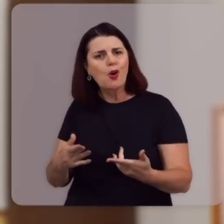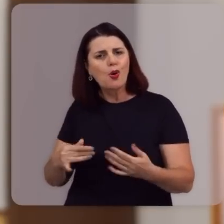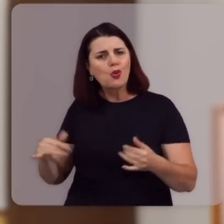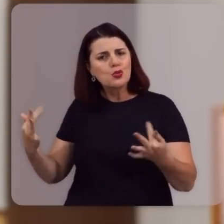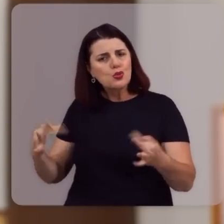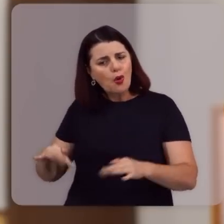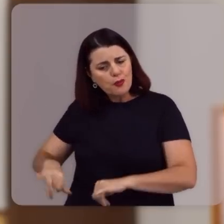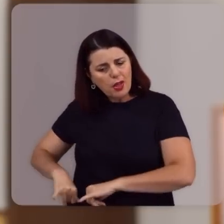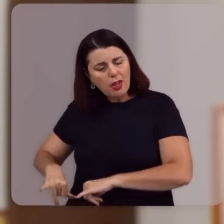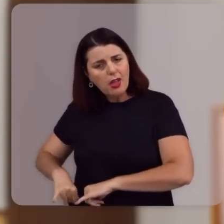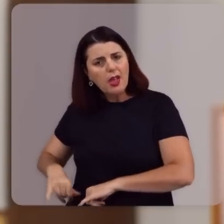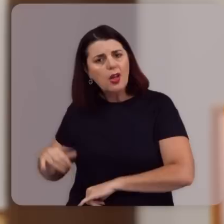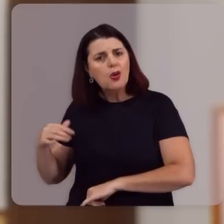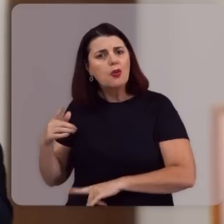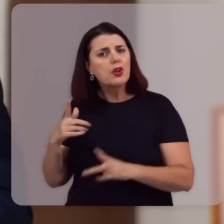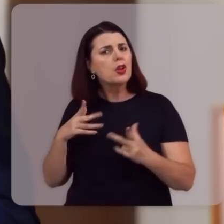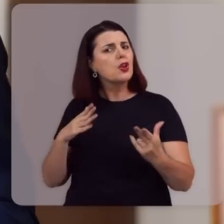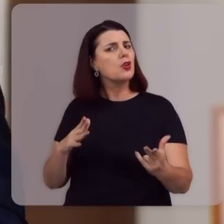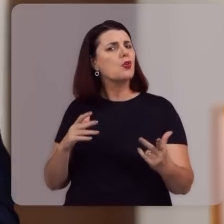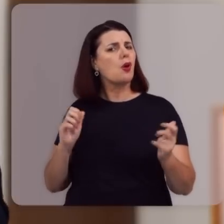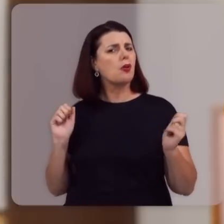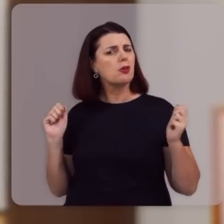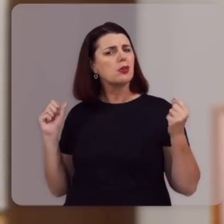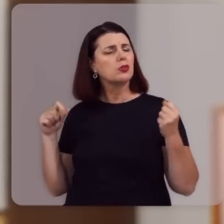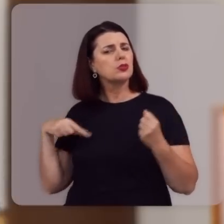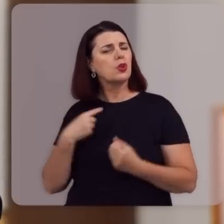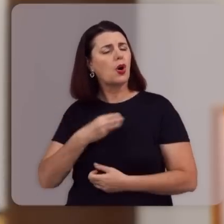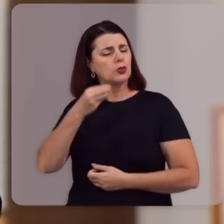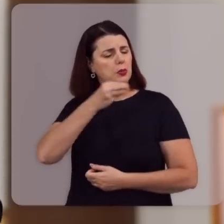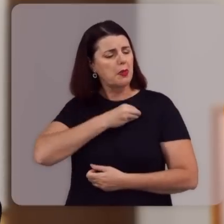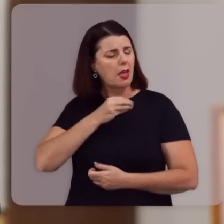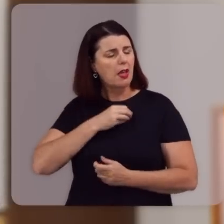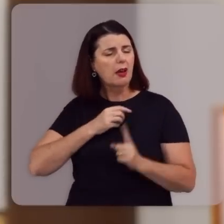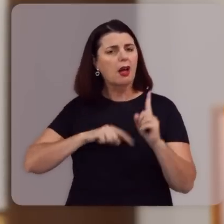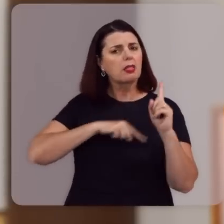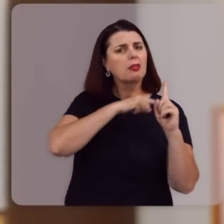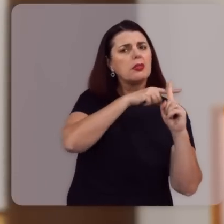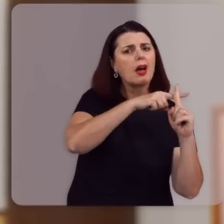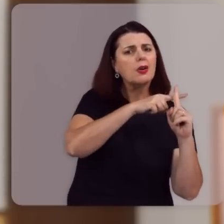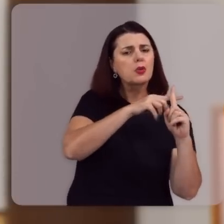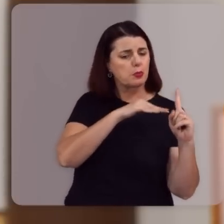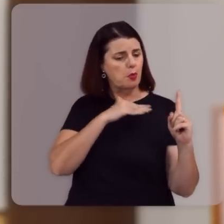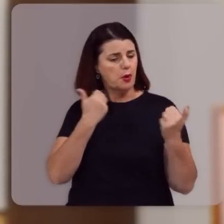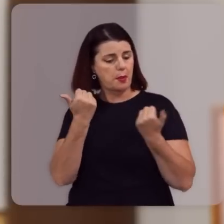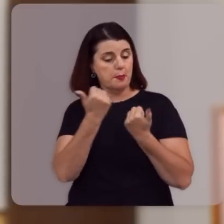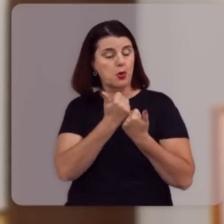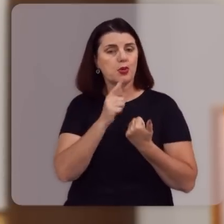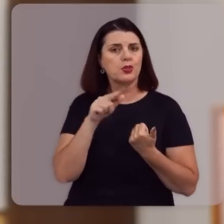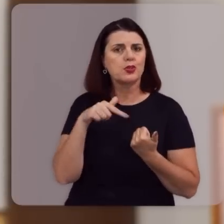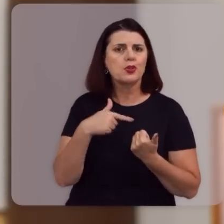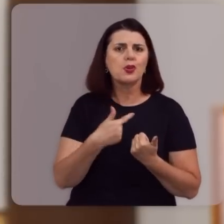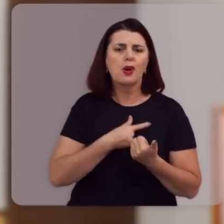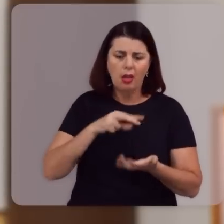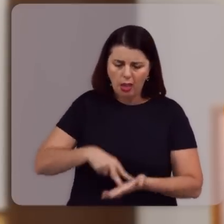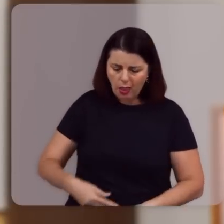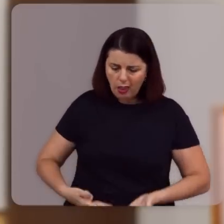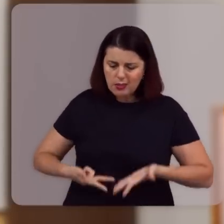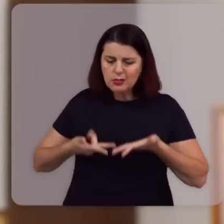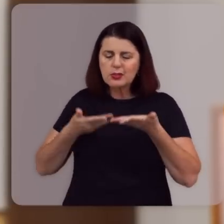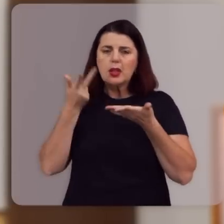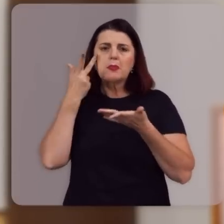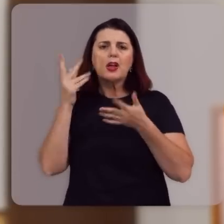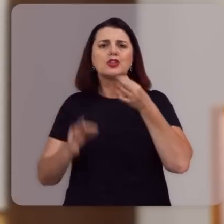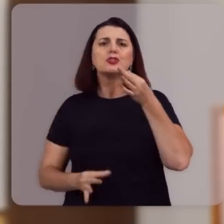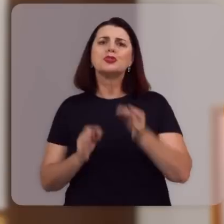dor, ele carregou sobre o seu corpo no madeiro os nossos pecados, ele morreu por nós, ele ressuscitou para a